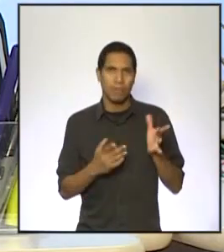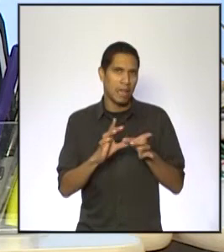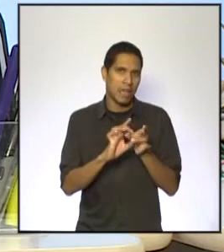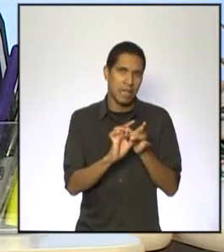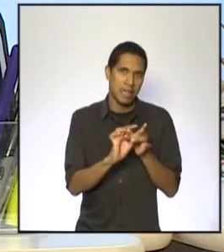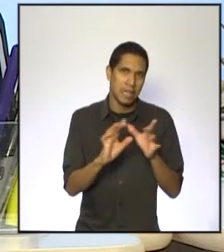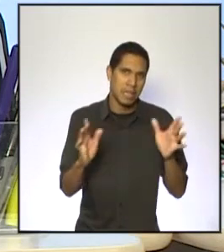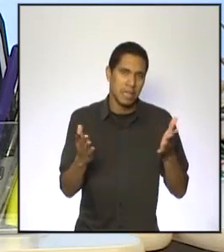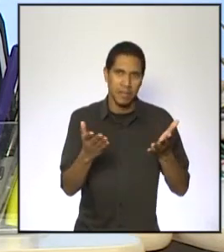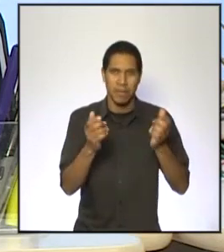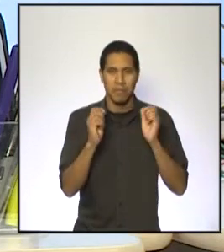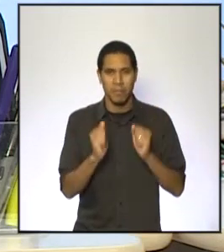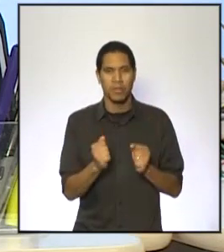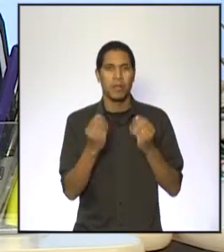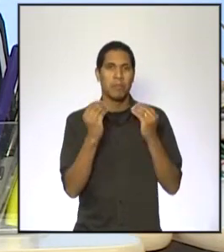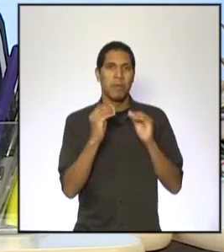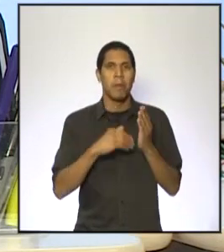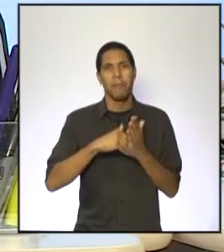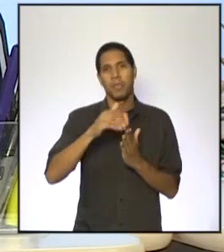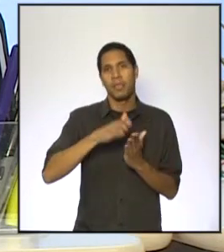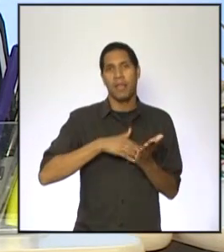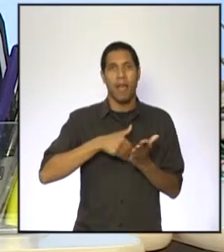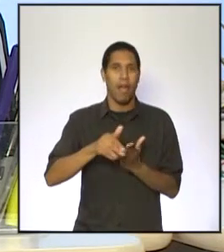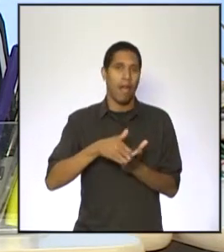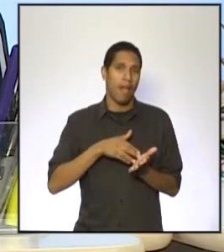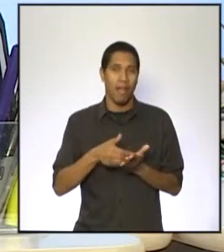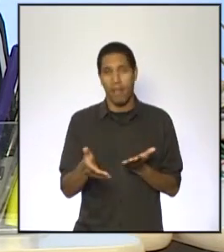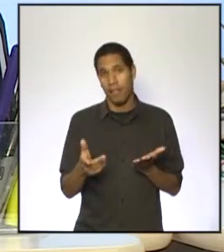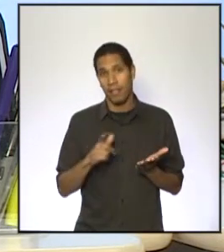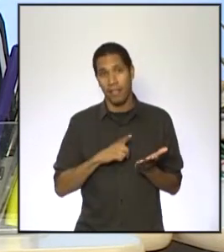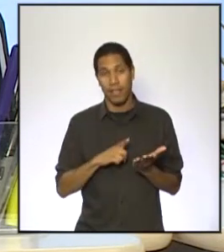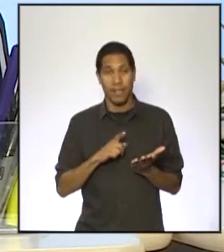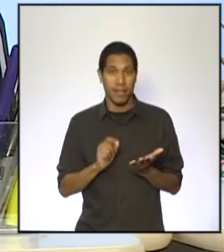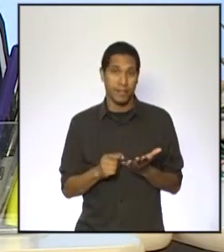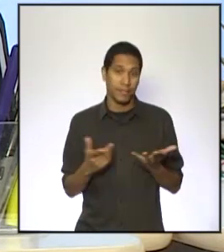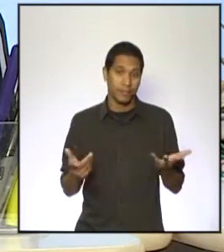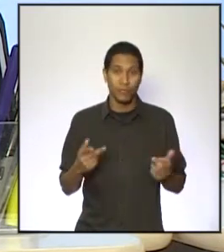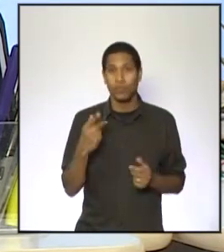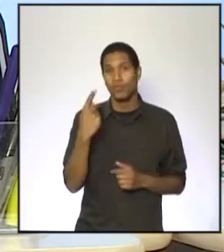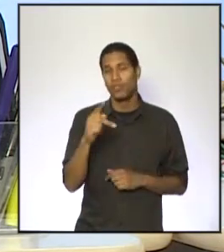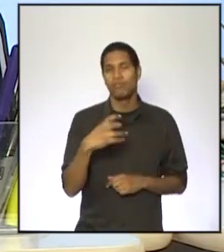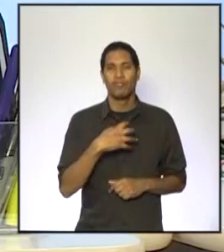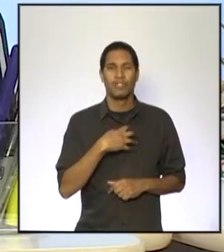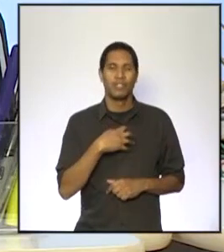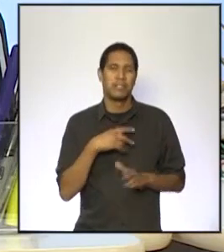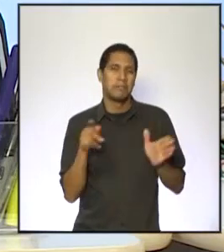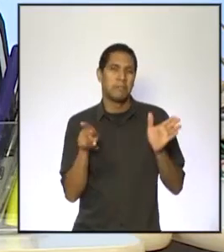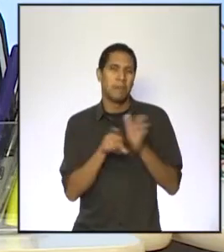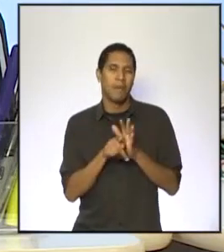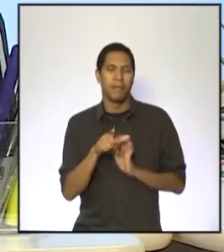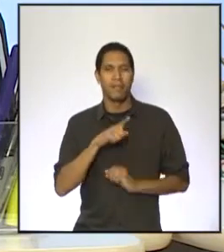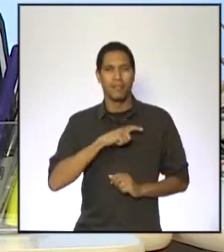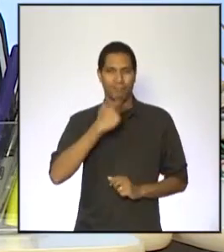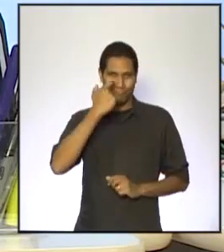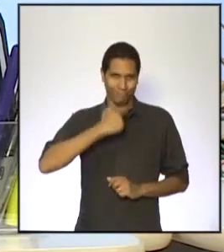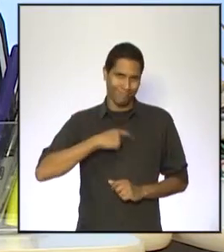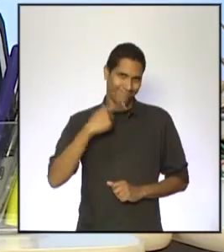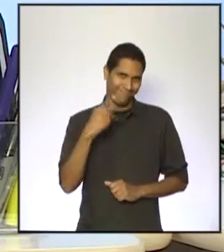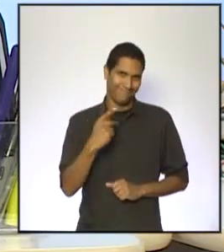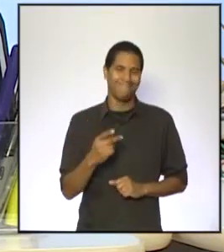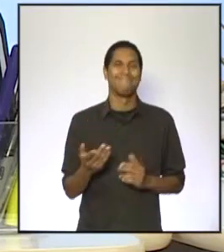Você poderia, inclusive, pintar para ela ter o seu toque, realmente a sua